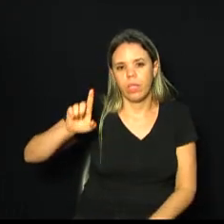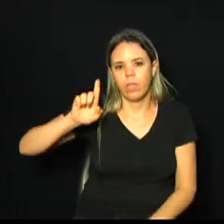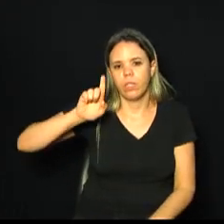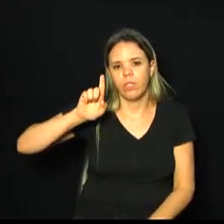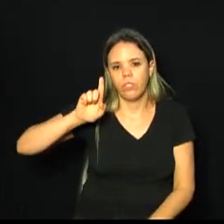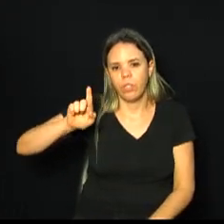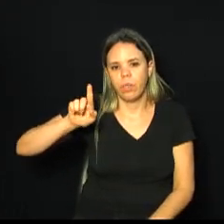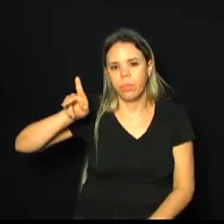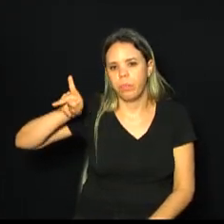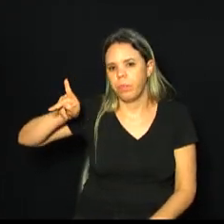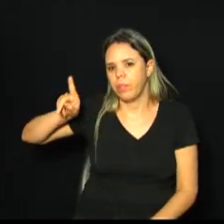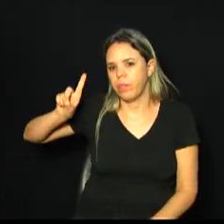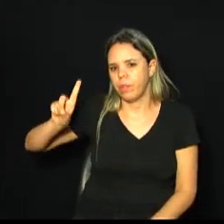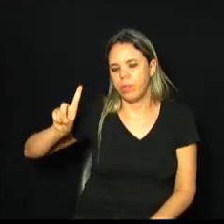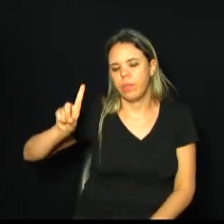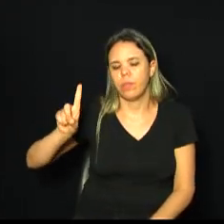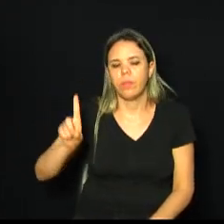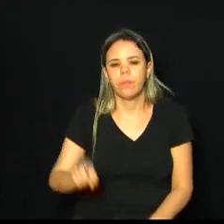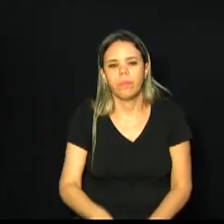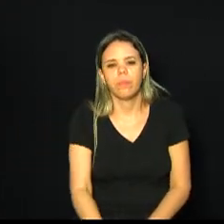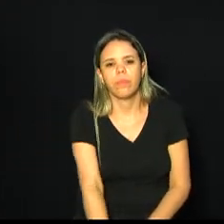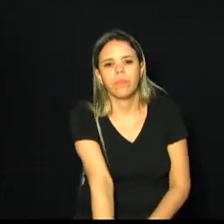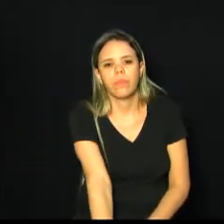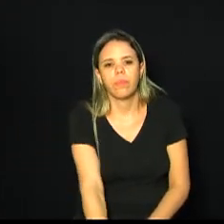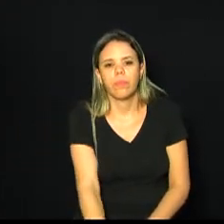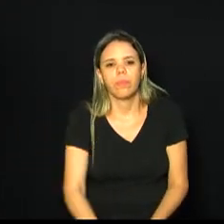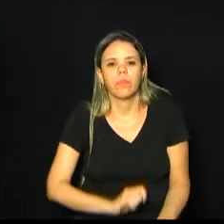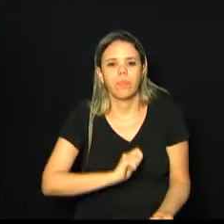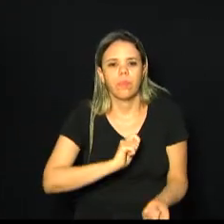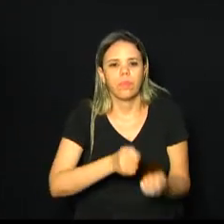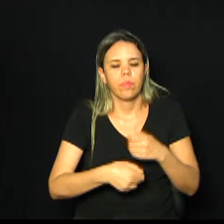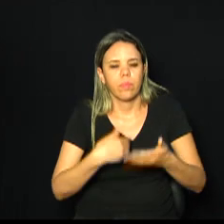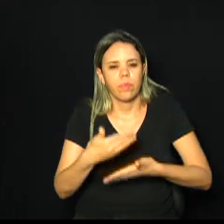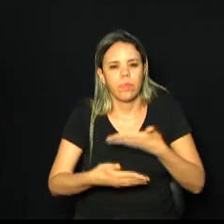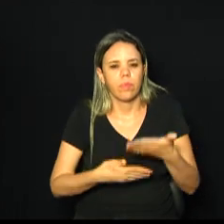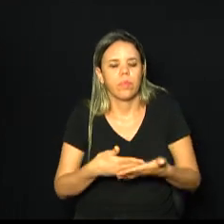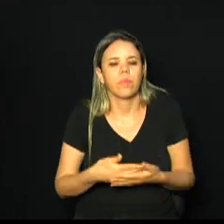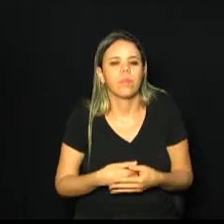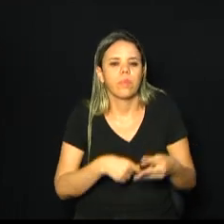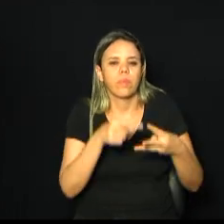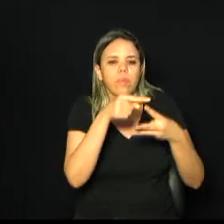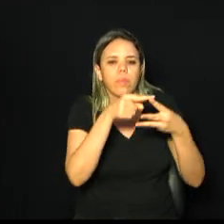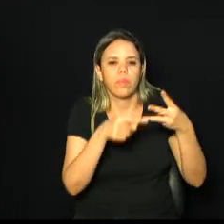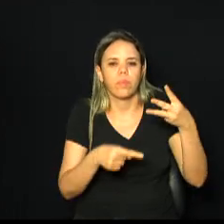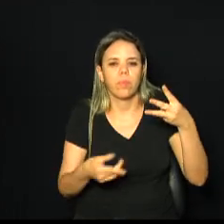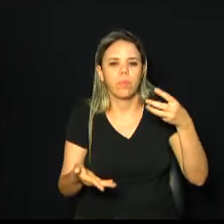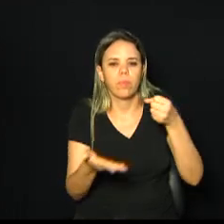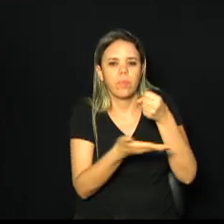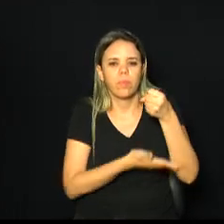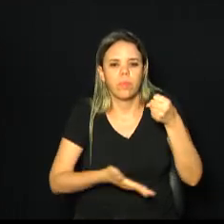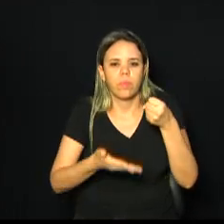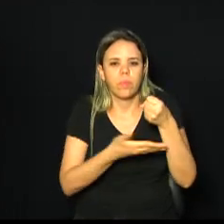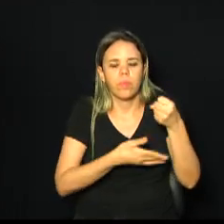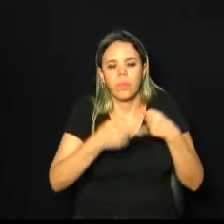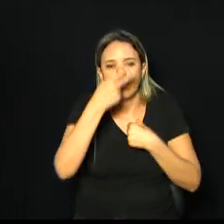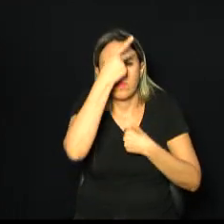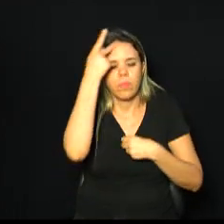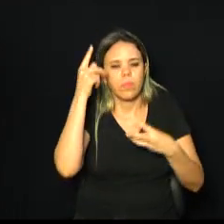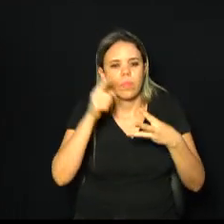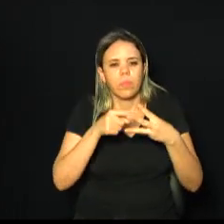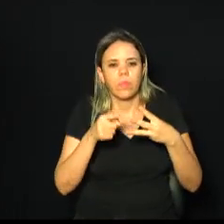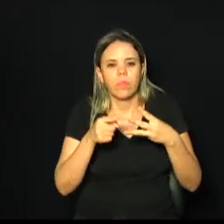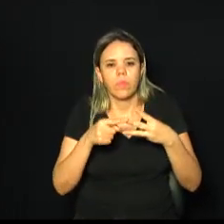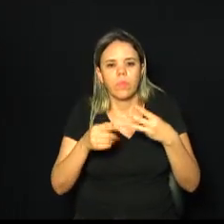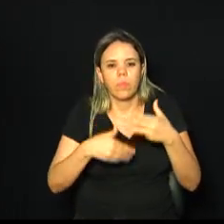O processo de adequação ele vai envolver 3 bases: as pessoas, o processo